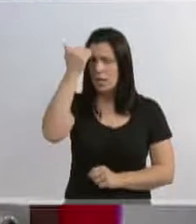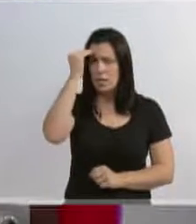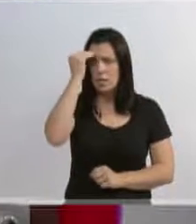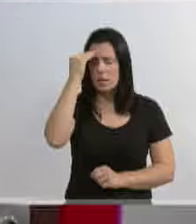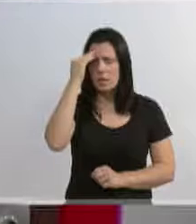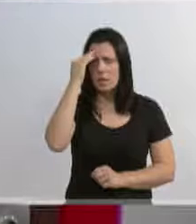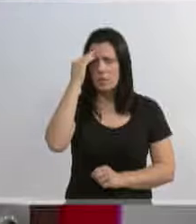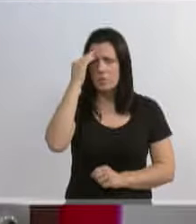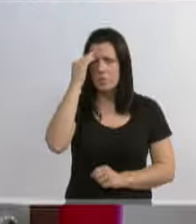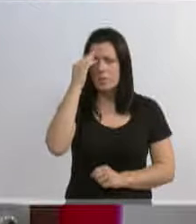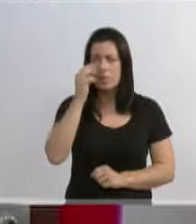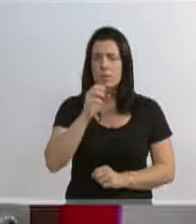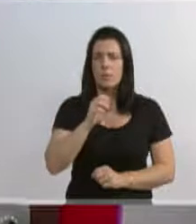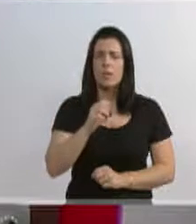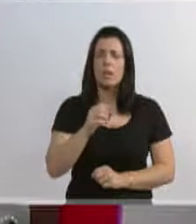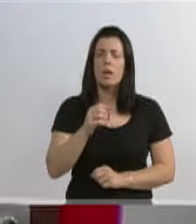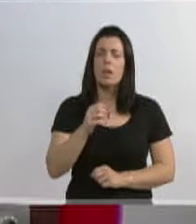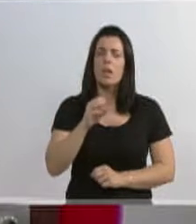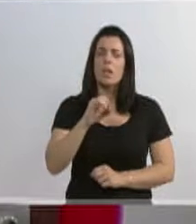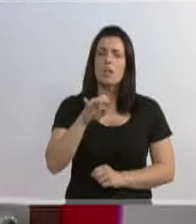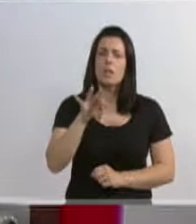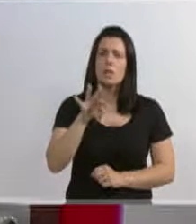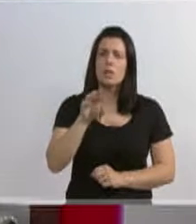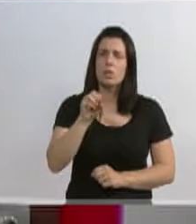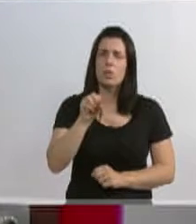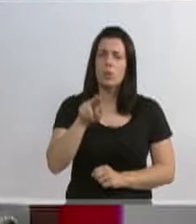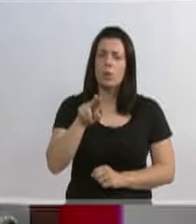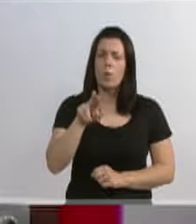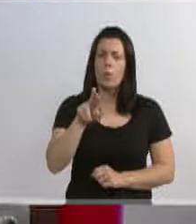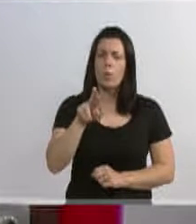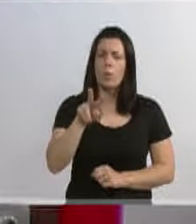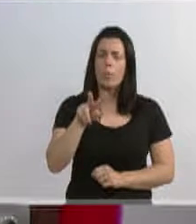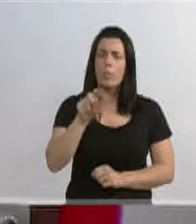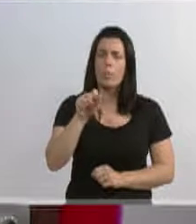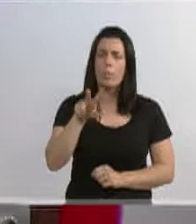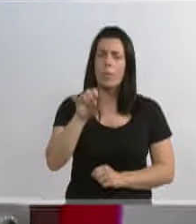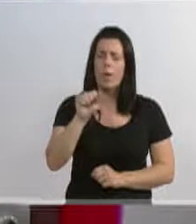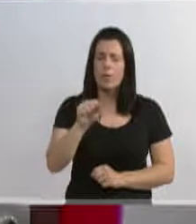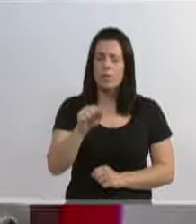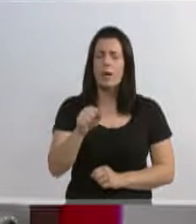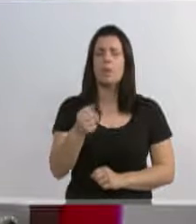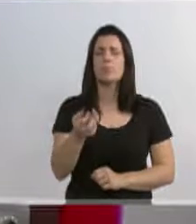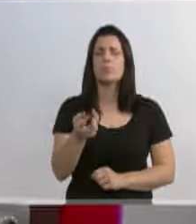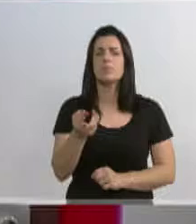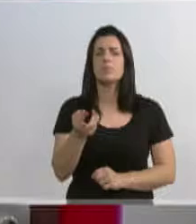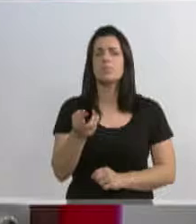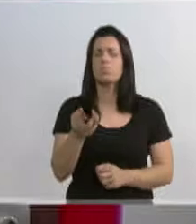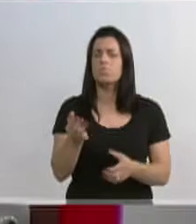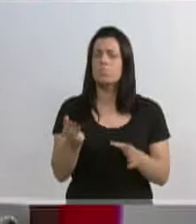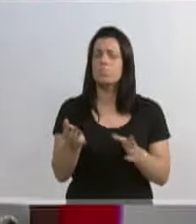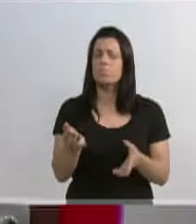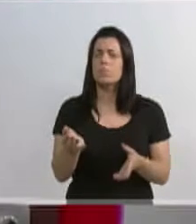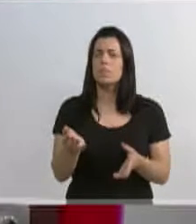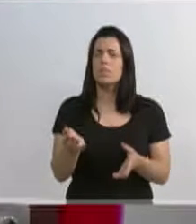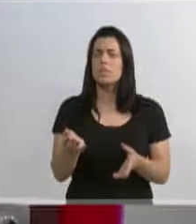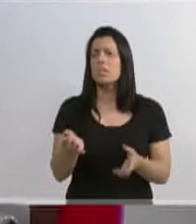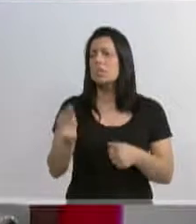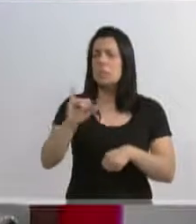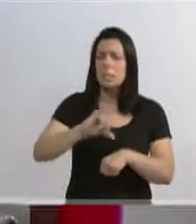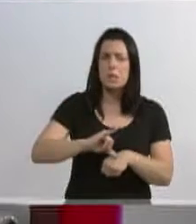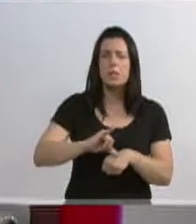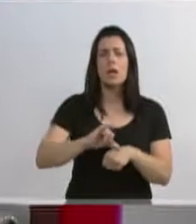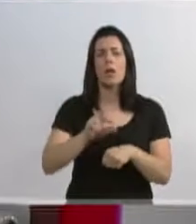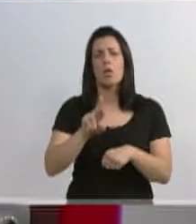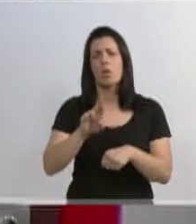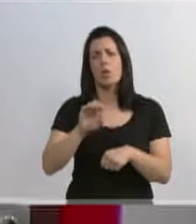a Itopabarega, a sua extensão toda, tem Itopabarega Alta, tem Itopabarega Central, tem 3 de Maio Alto,